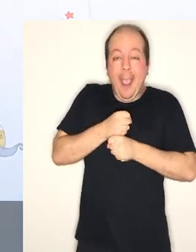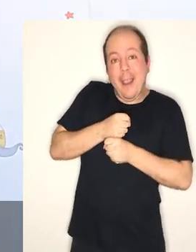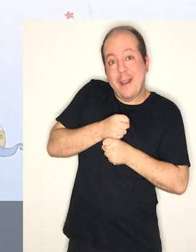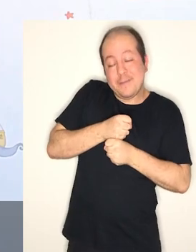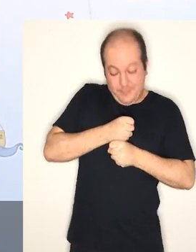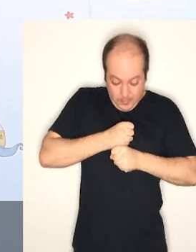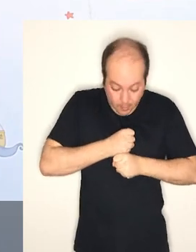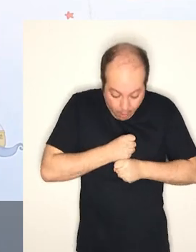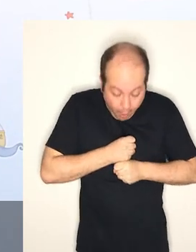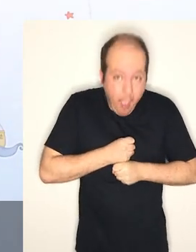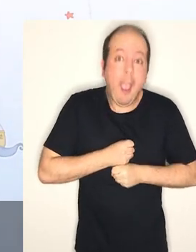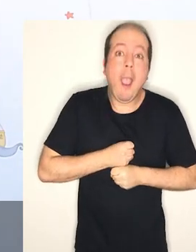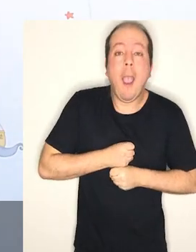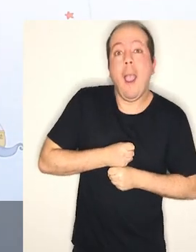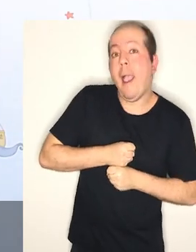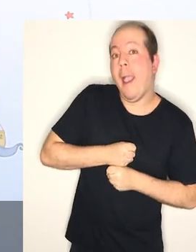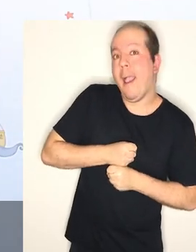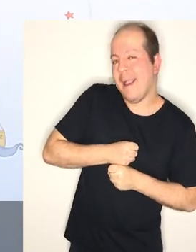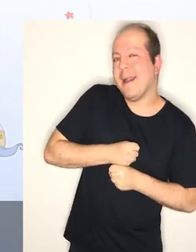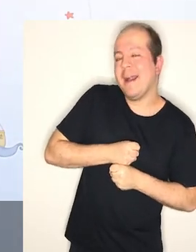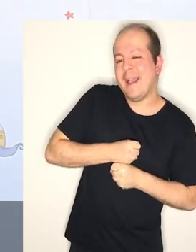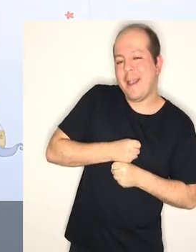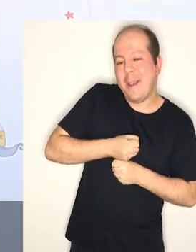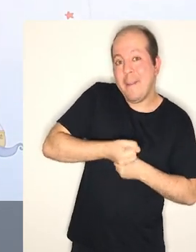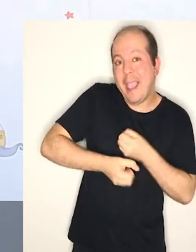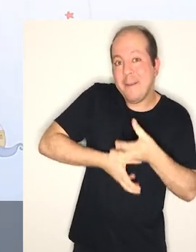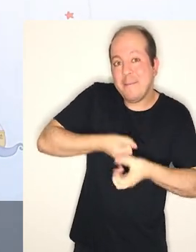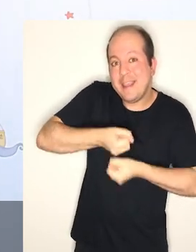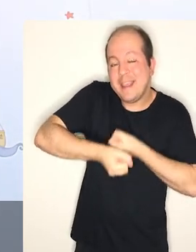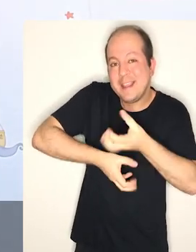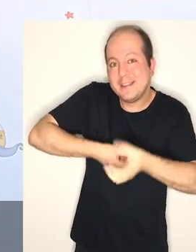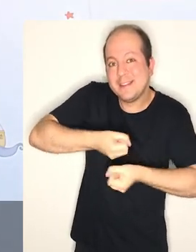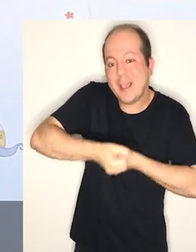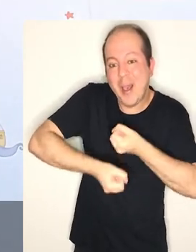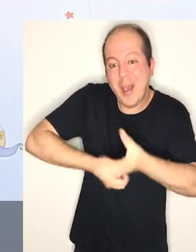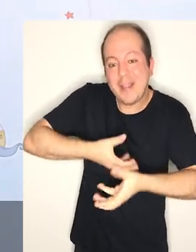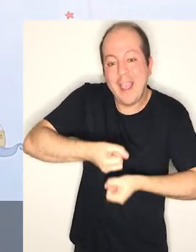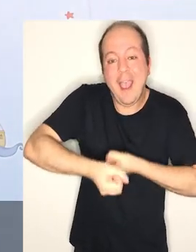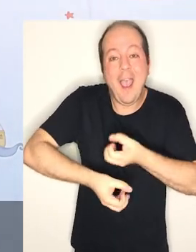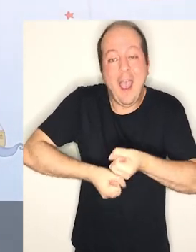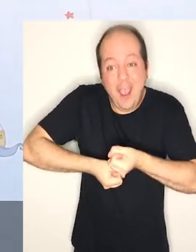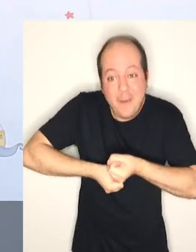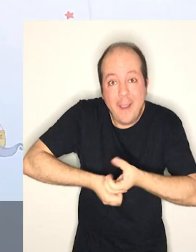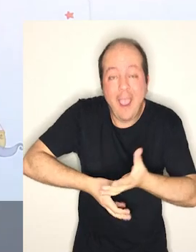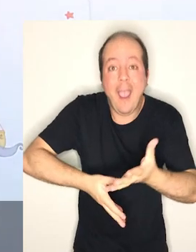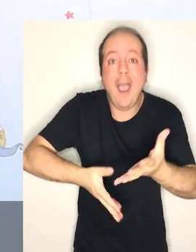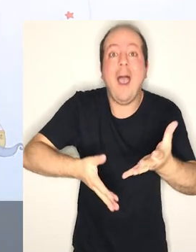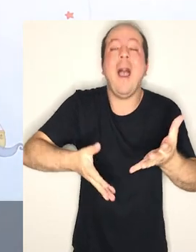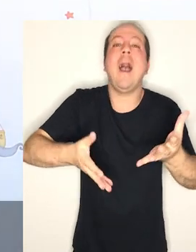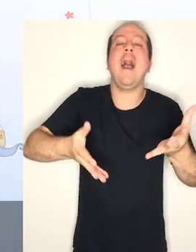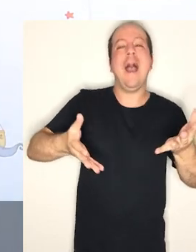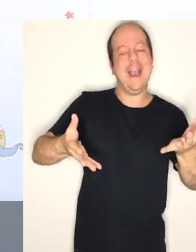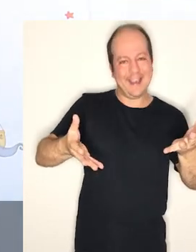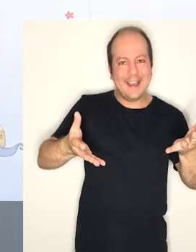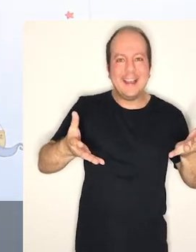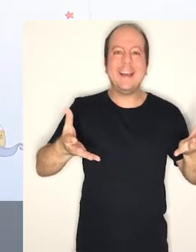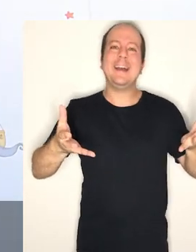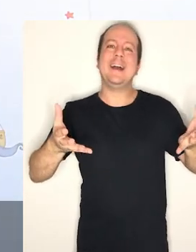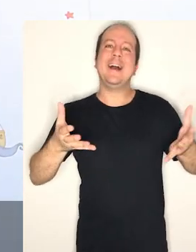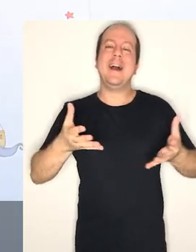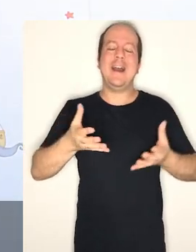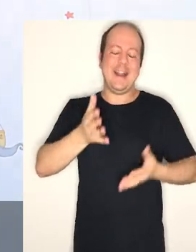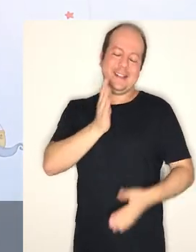presa pelo cordão. Me solta, meu bem, me solta.